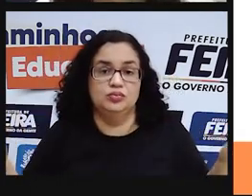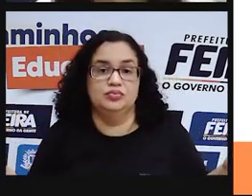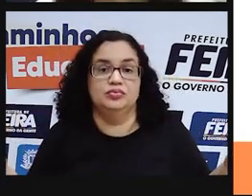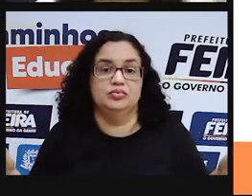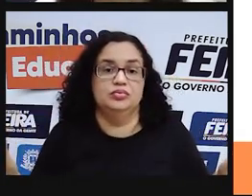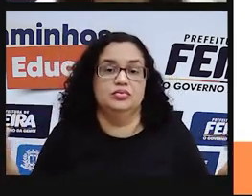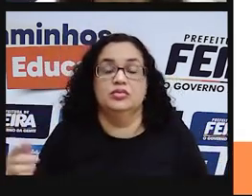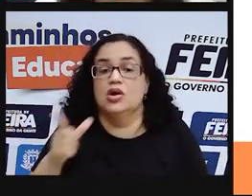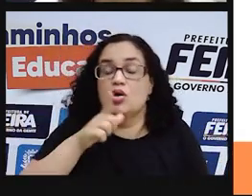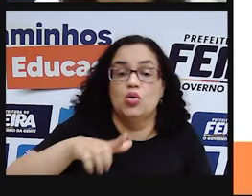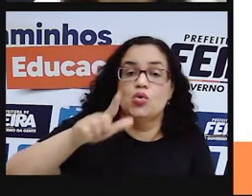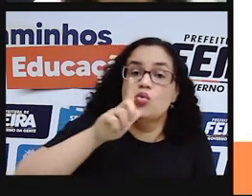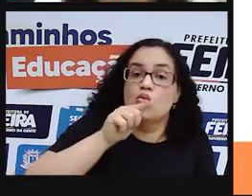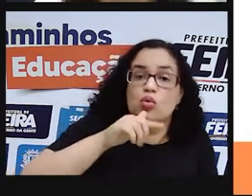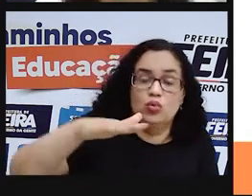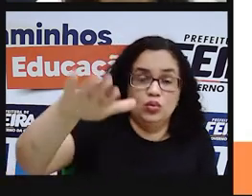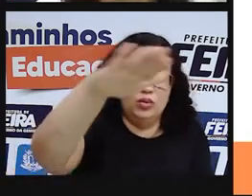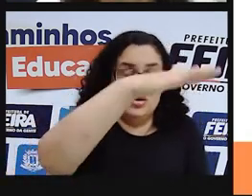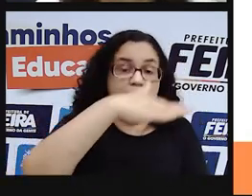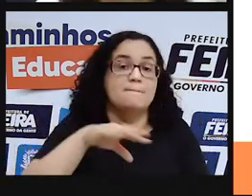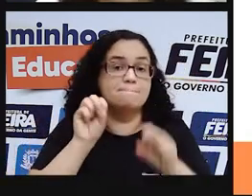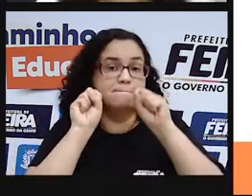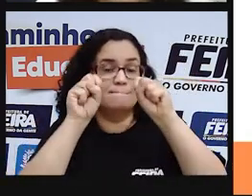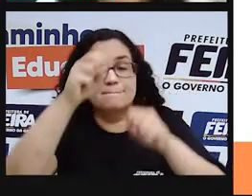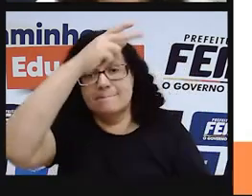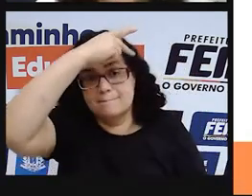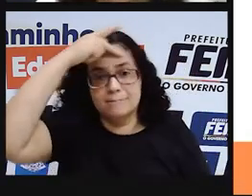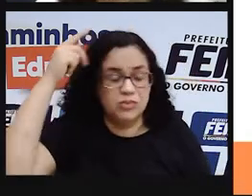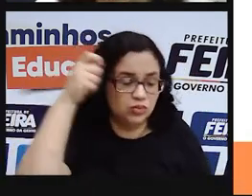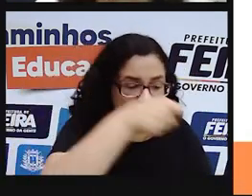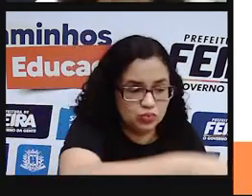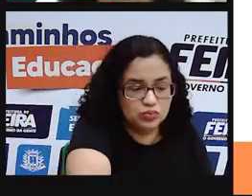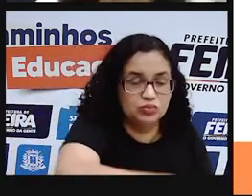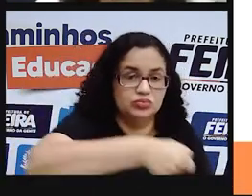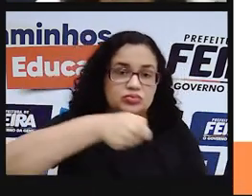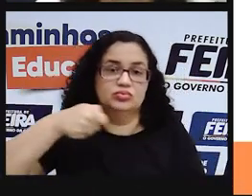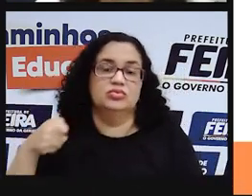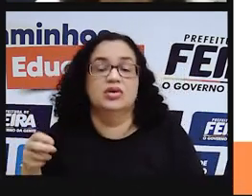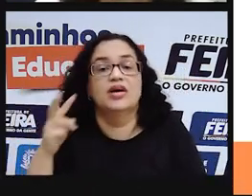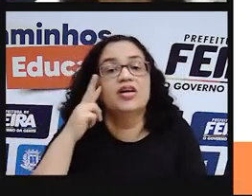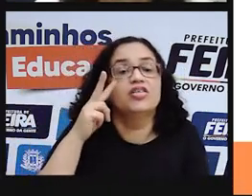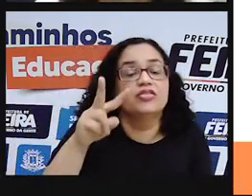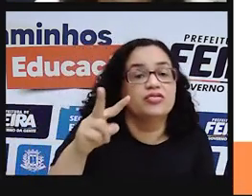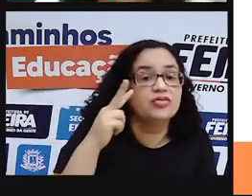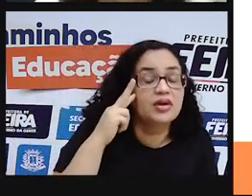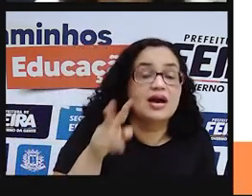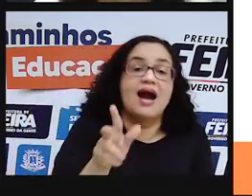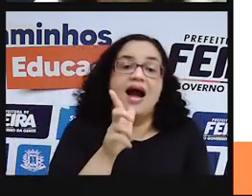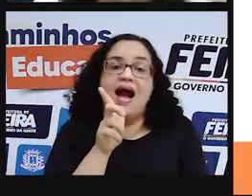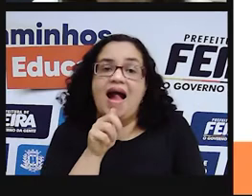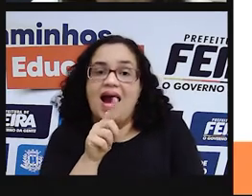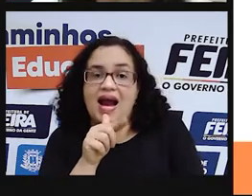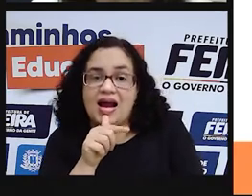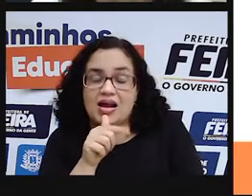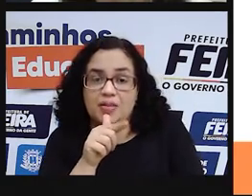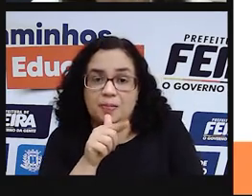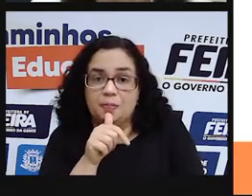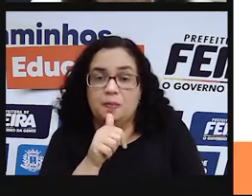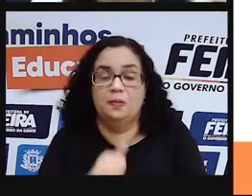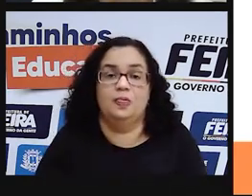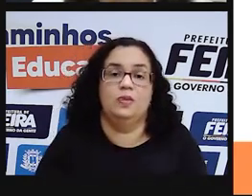espaços subterrâneos dando possibilidade das pessoas cavarem Poços né inteiro abastecimento de água